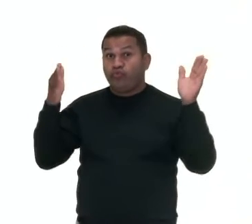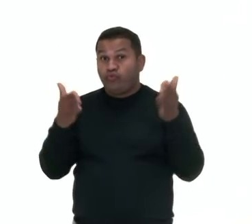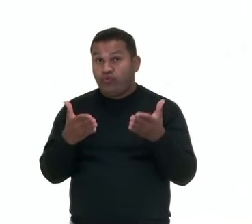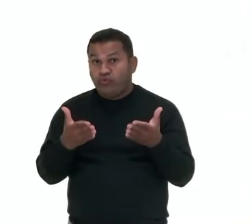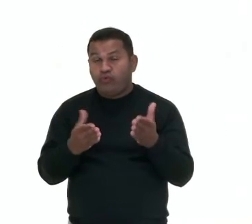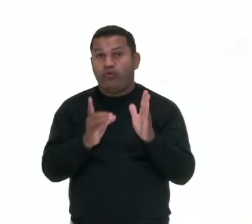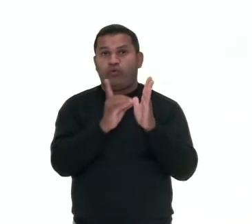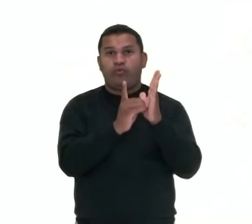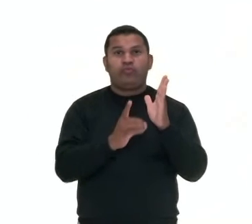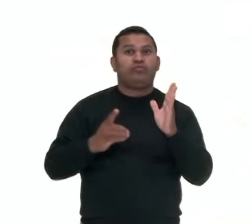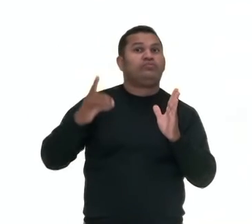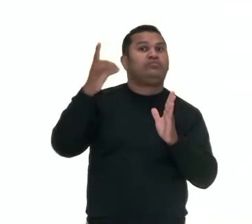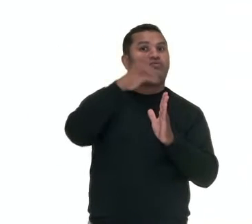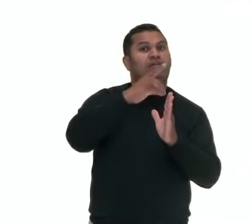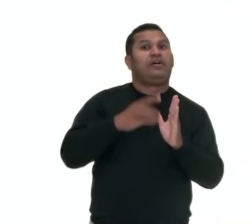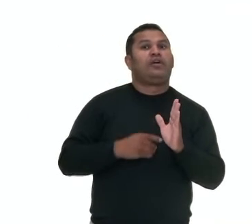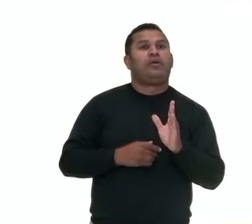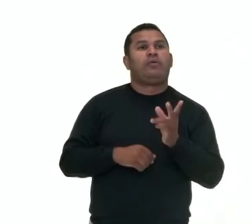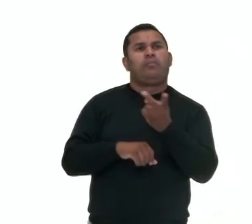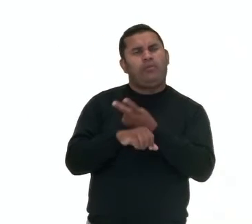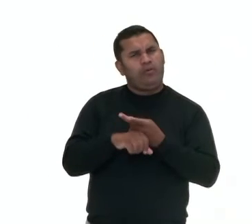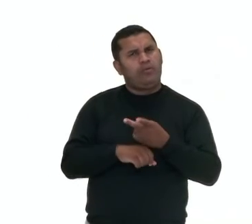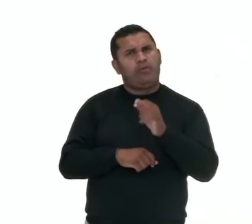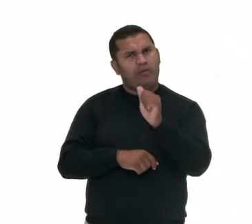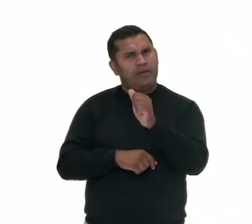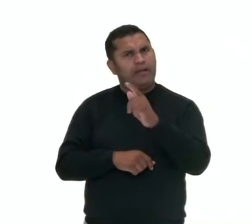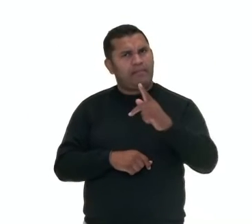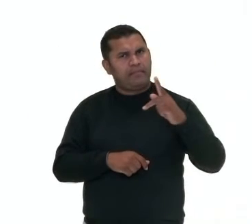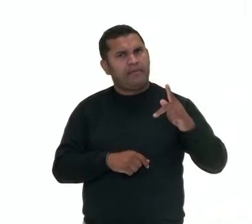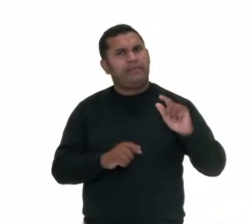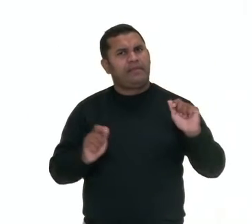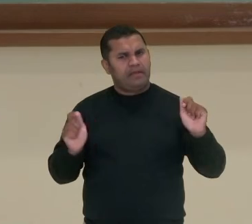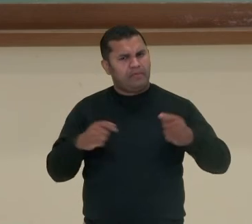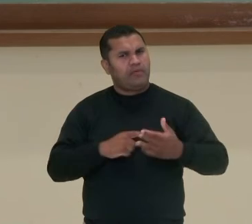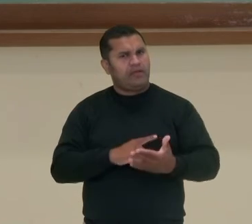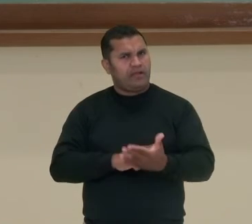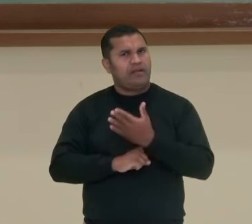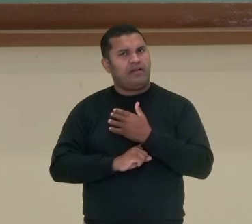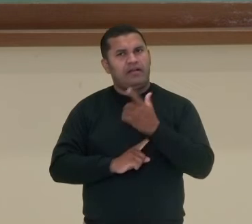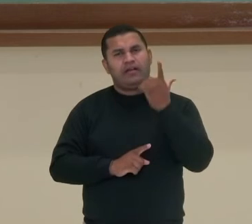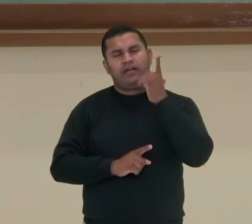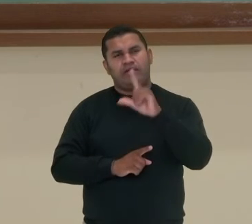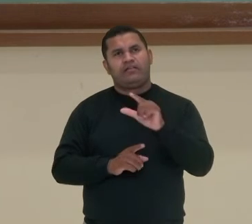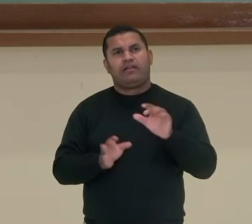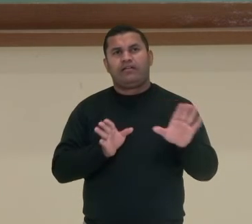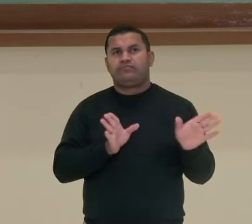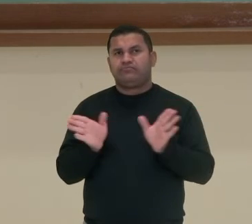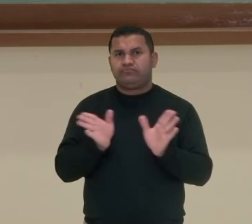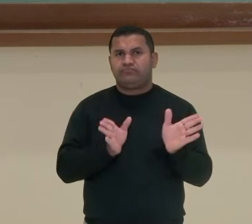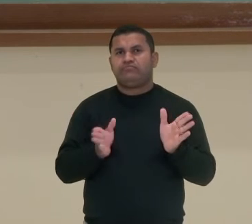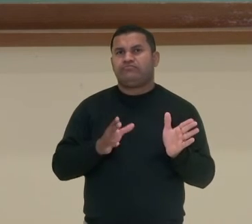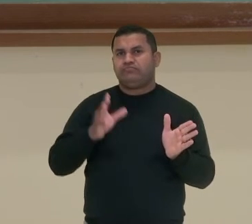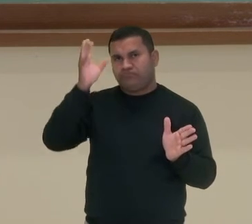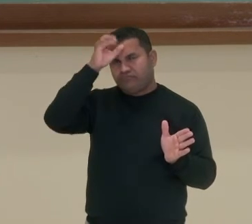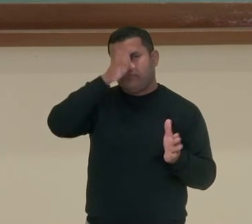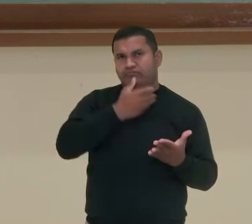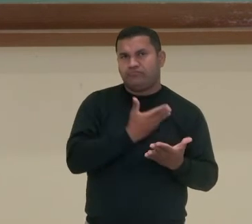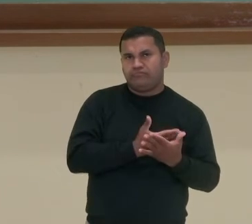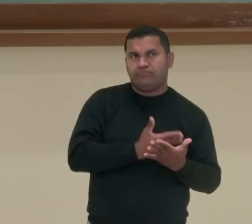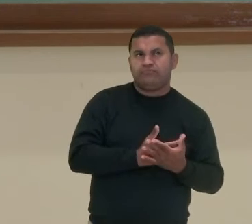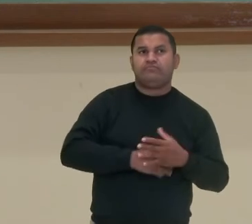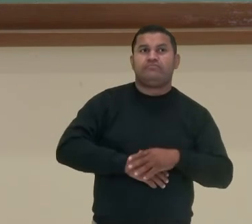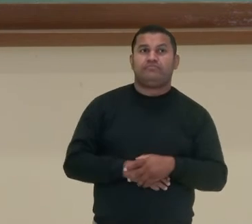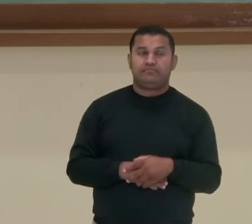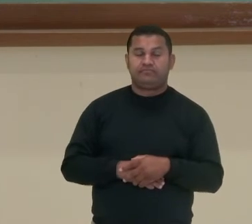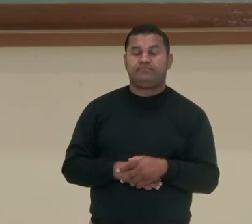Conte com os aplicativos que têm os acessos que você possa fazer os seus